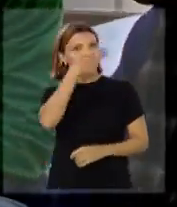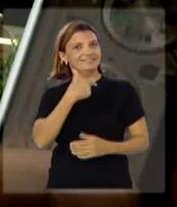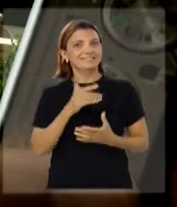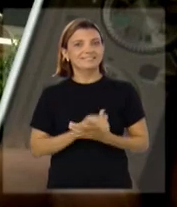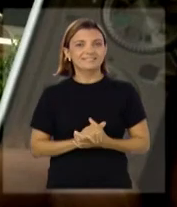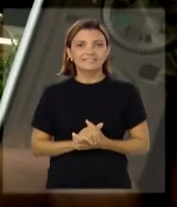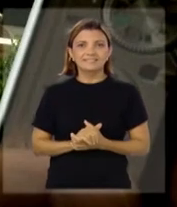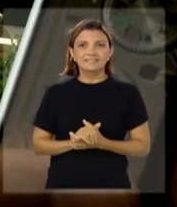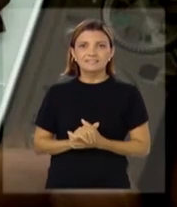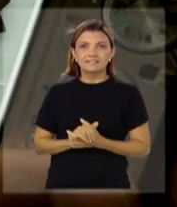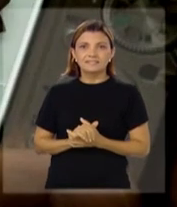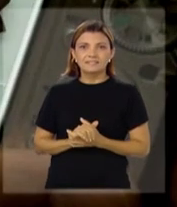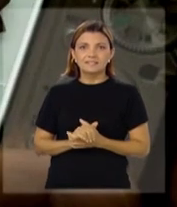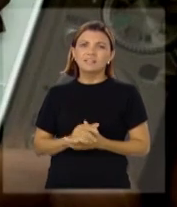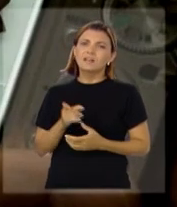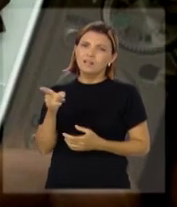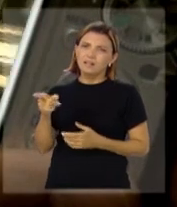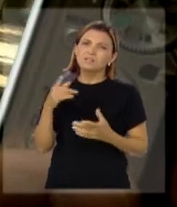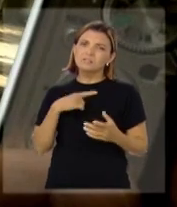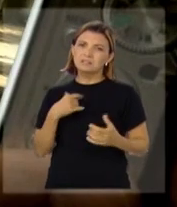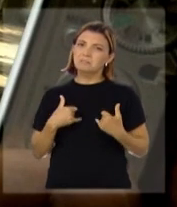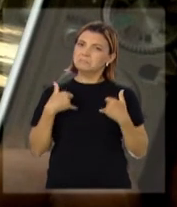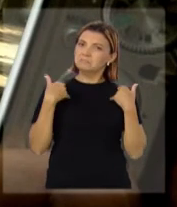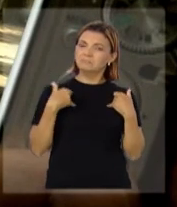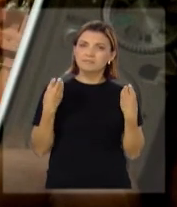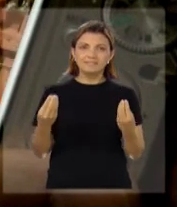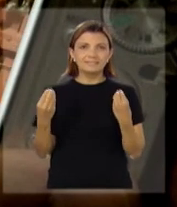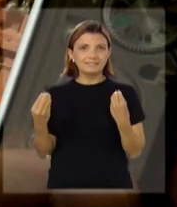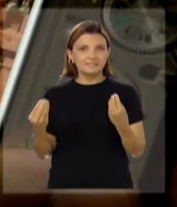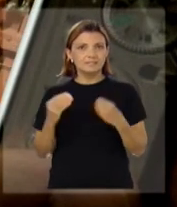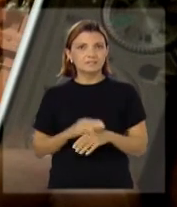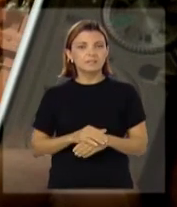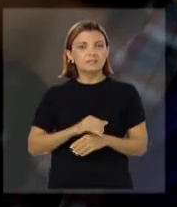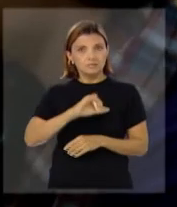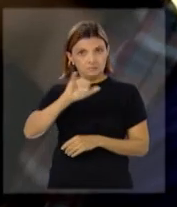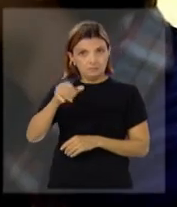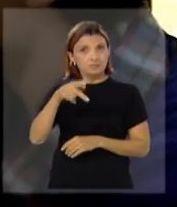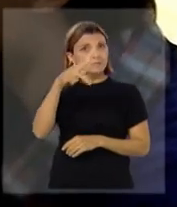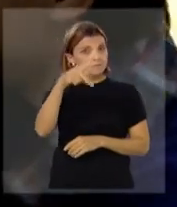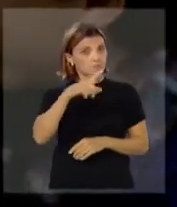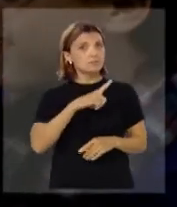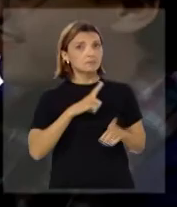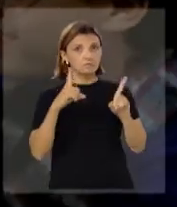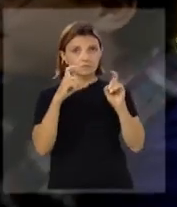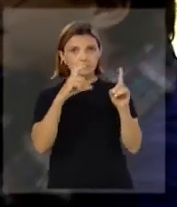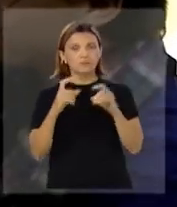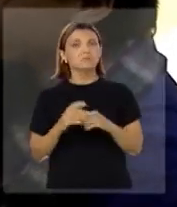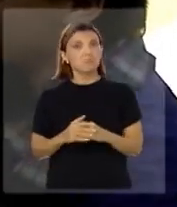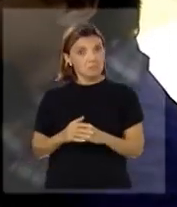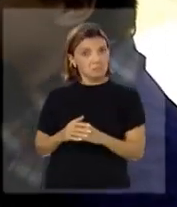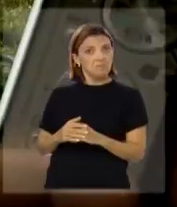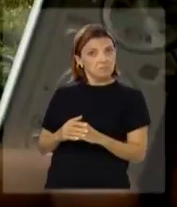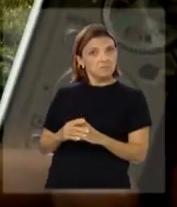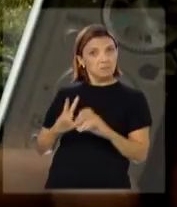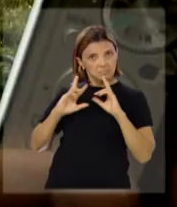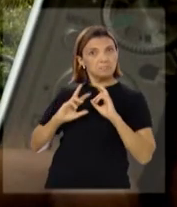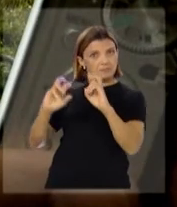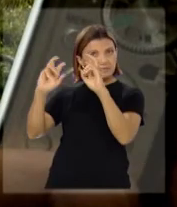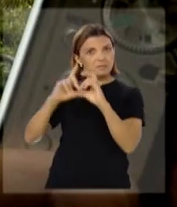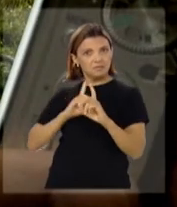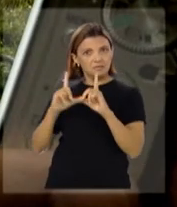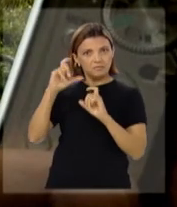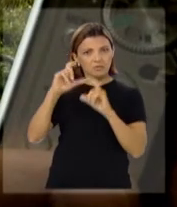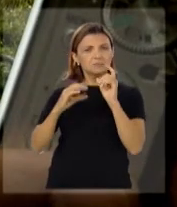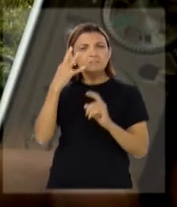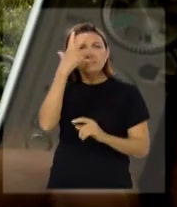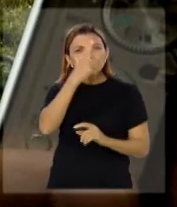bonito. Mas tá precisando ser mais modesto, né, JP? É, o JP tira boas fotos. Né? Viu? Alguém reconheceu meu talento. Essa foto, por exemplo,